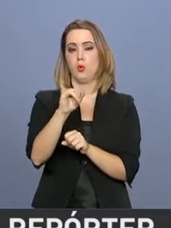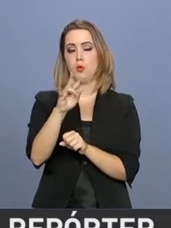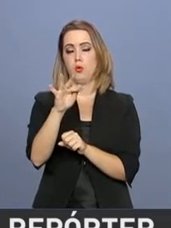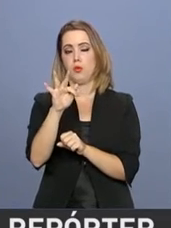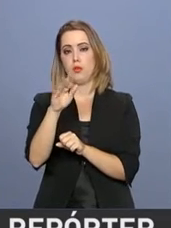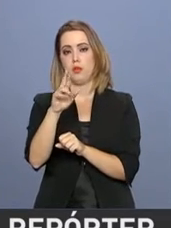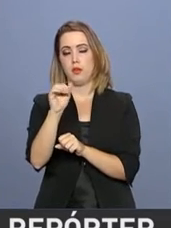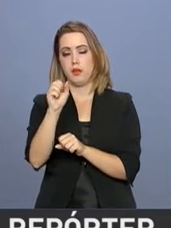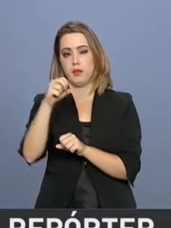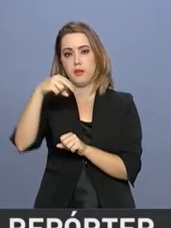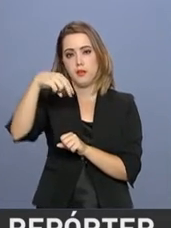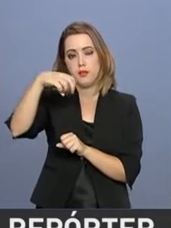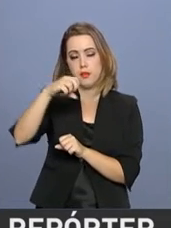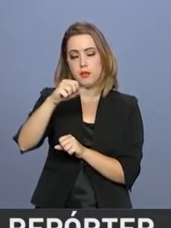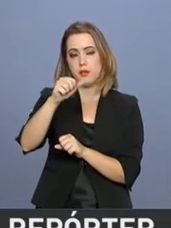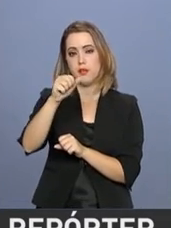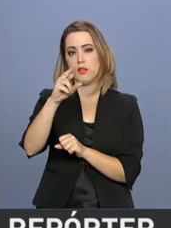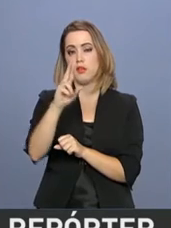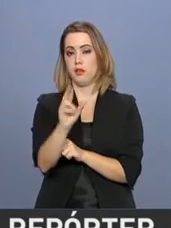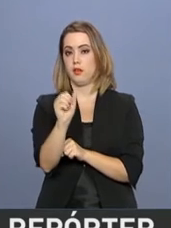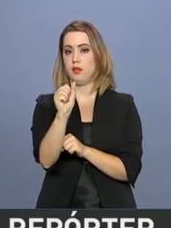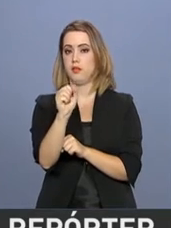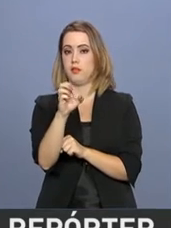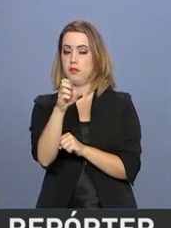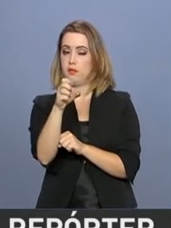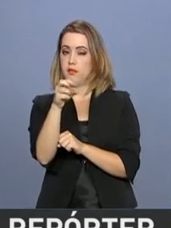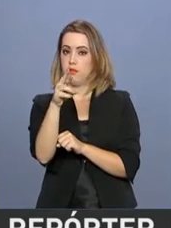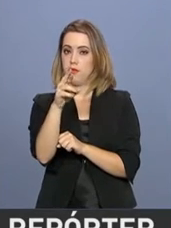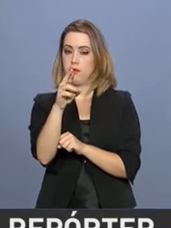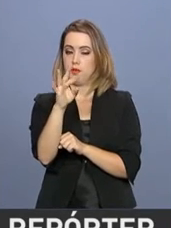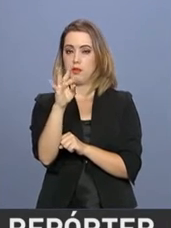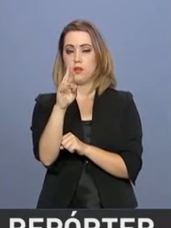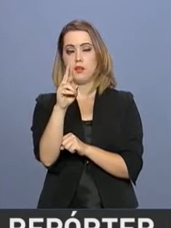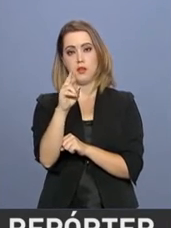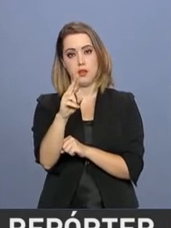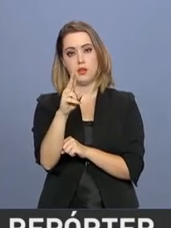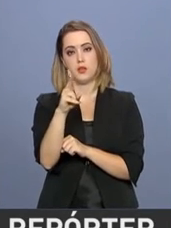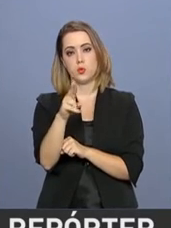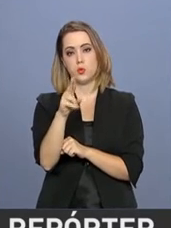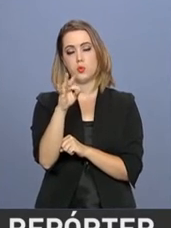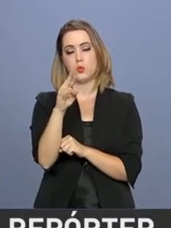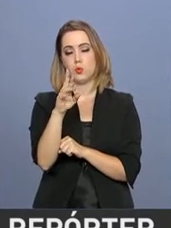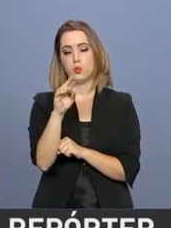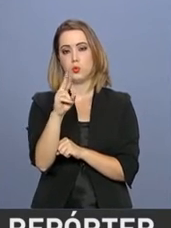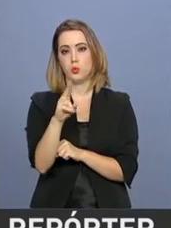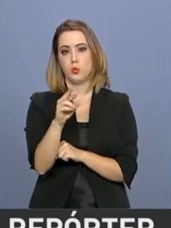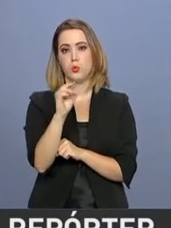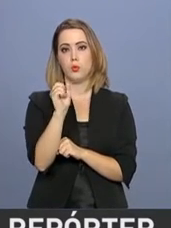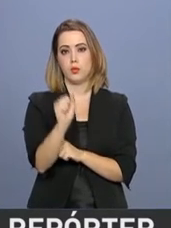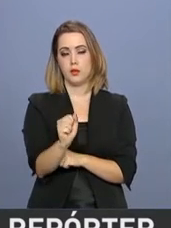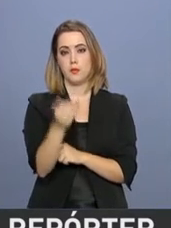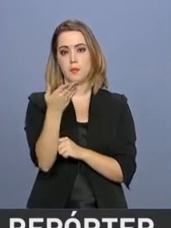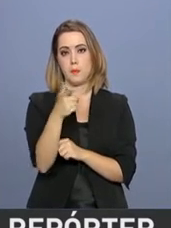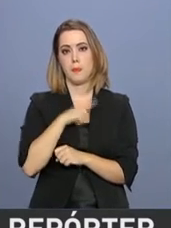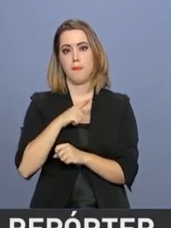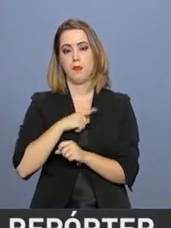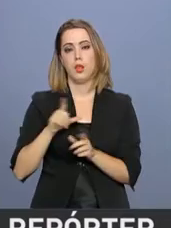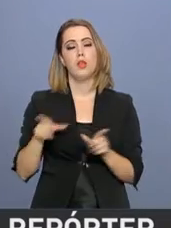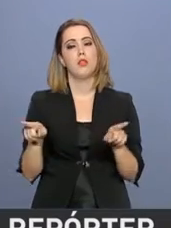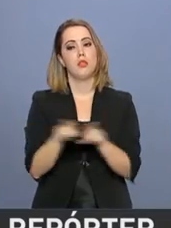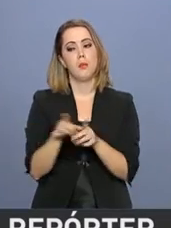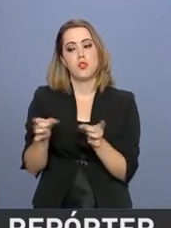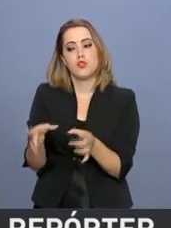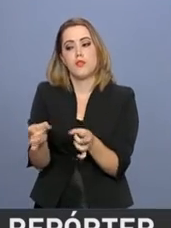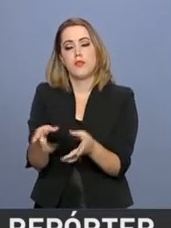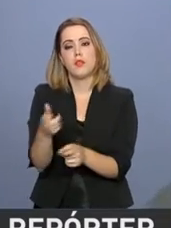tema de exportações, a melhoria das exportações e o tema da melhoria